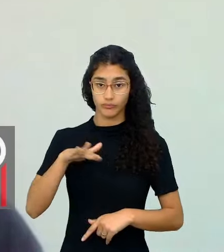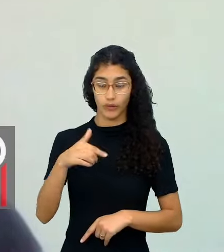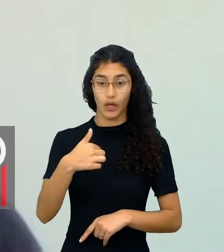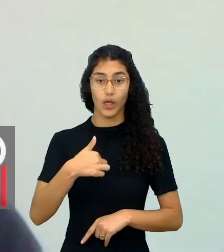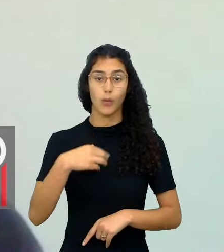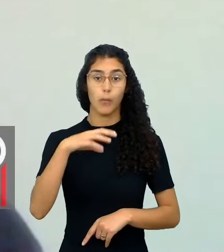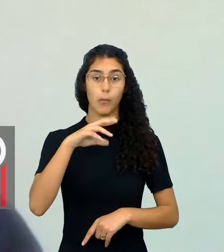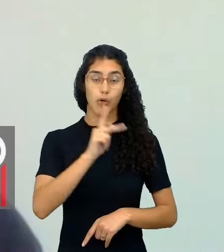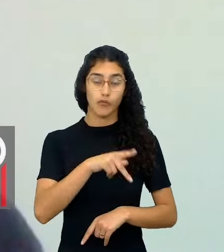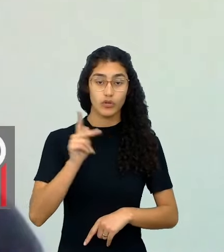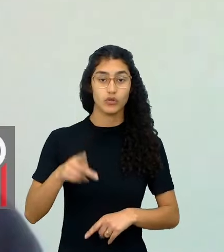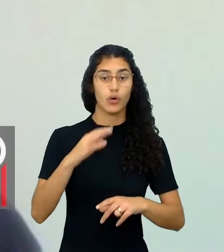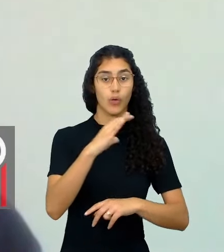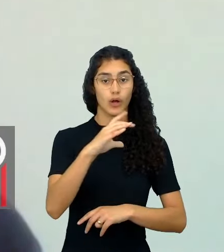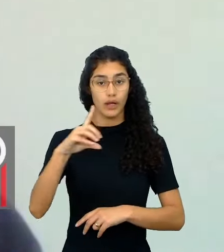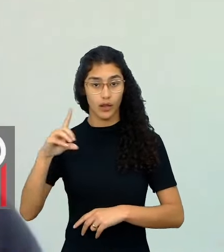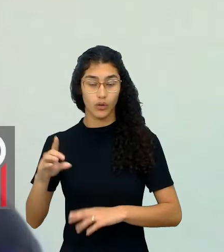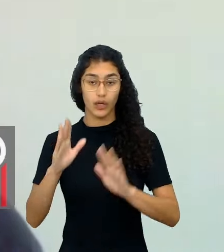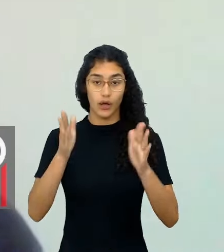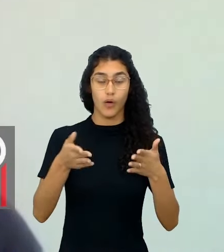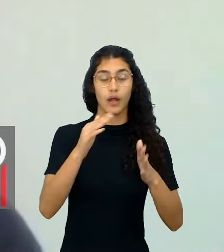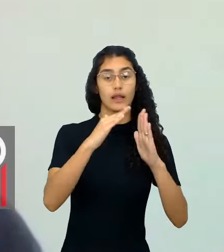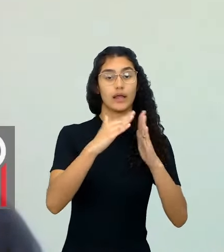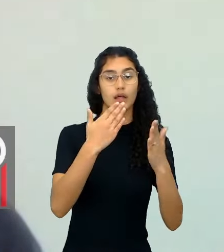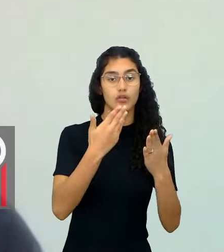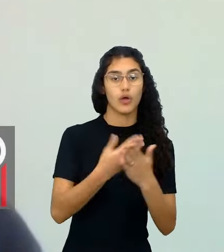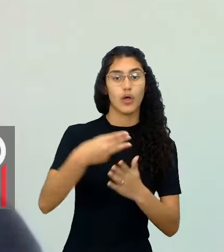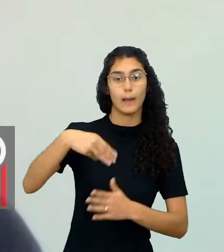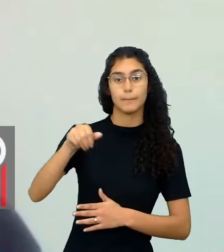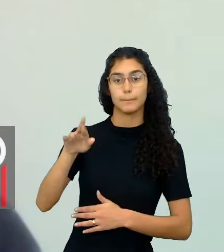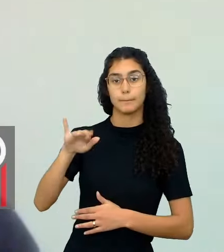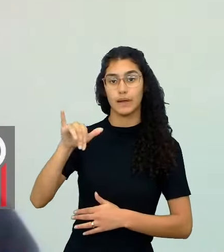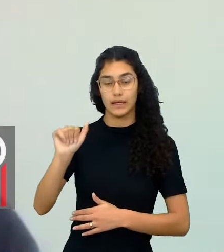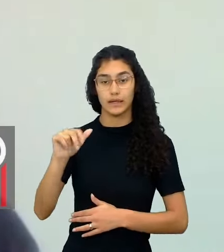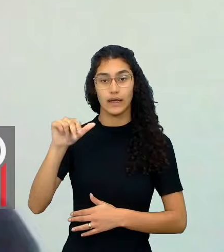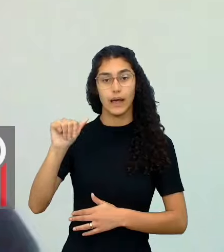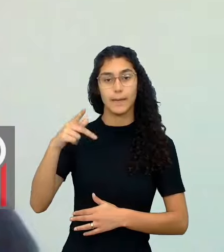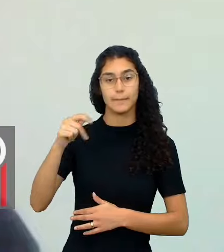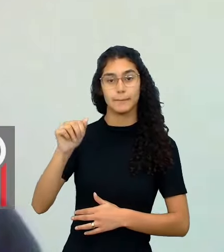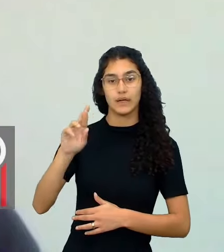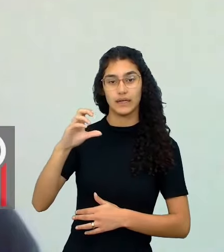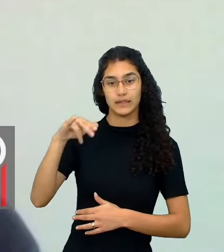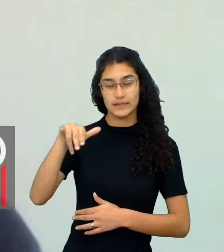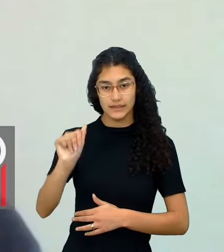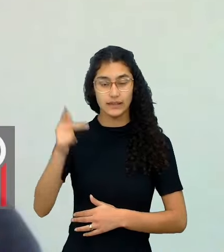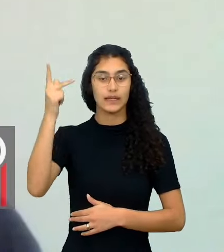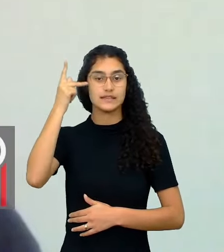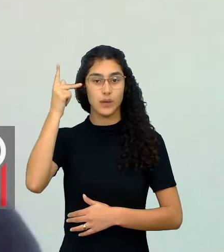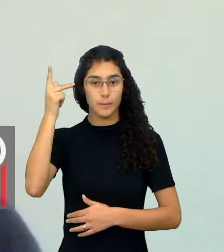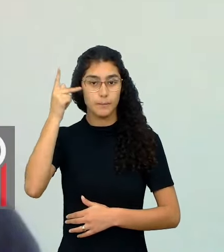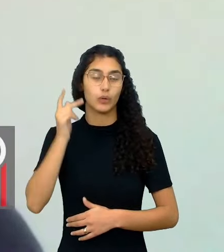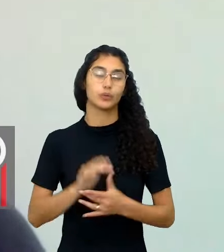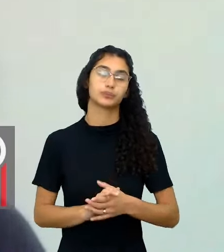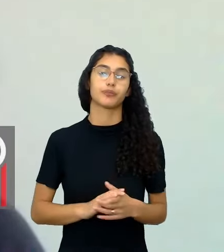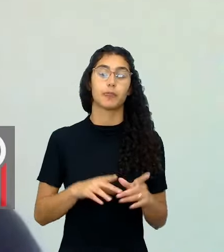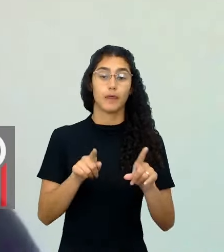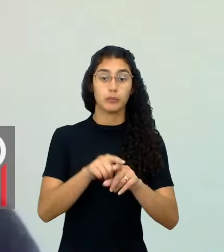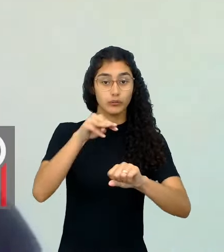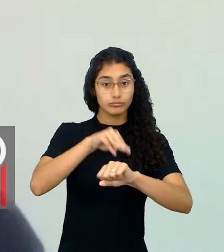professor coordenador na Escola Maria Aparecida Gagliarini, da cidade de Maracaí, São Paulo, e venho aqui,